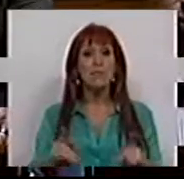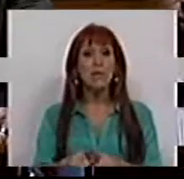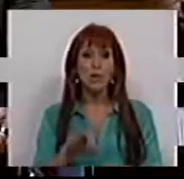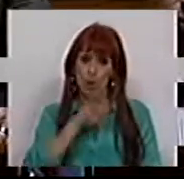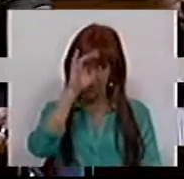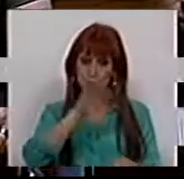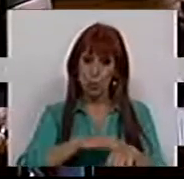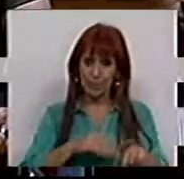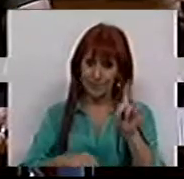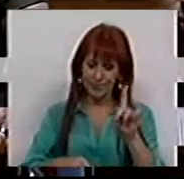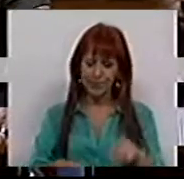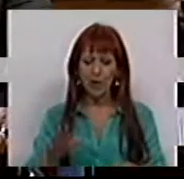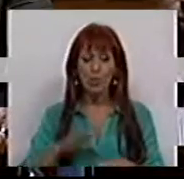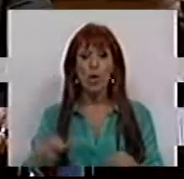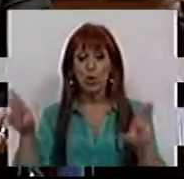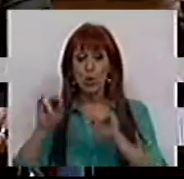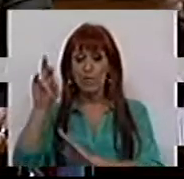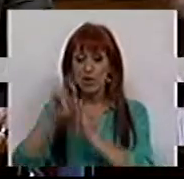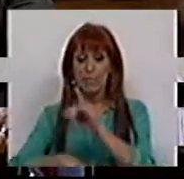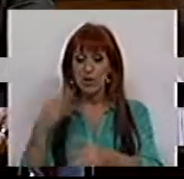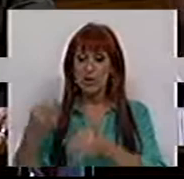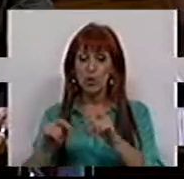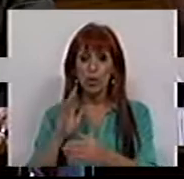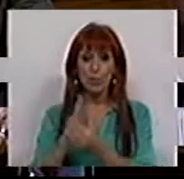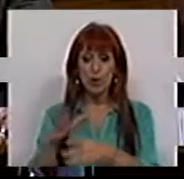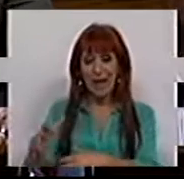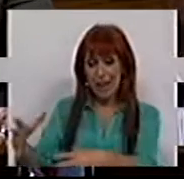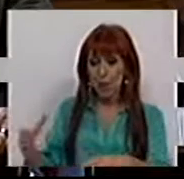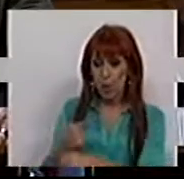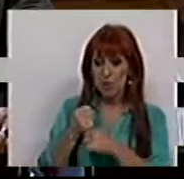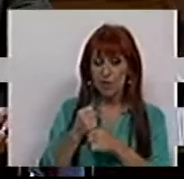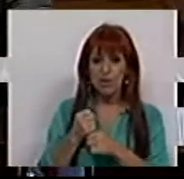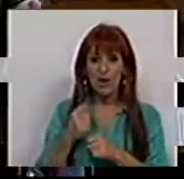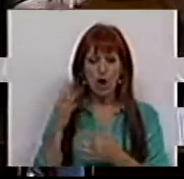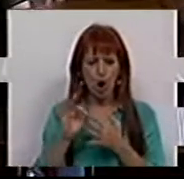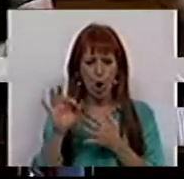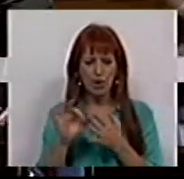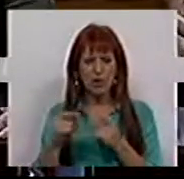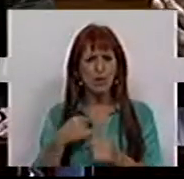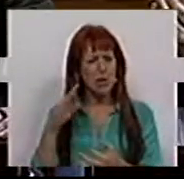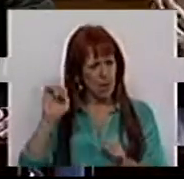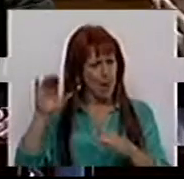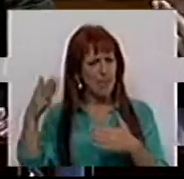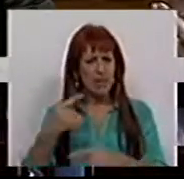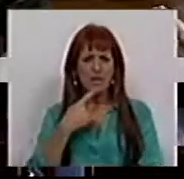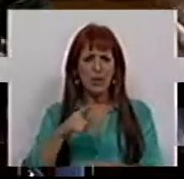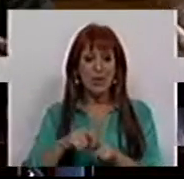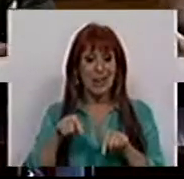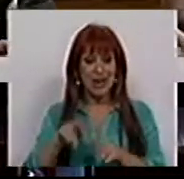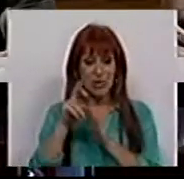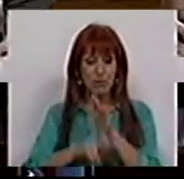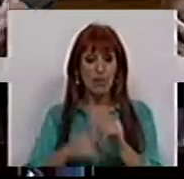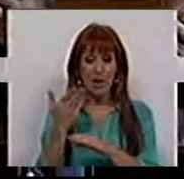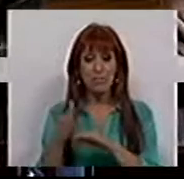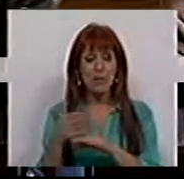ao Sr. Ministro. Quanto ao novo regime jurídico do processo de adoção, algumas notas. Reconhecer, em primeiro lugar, que deste regime